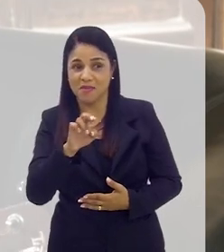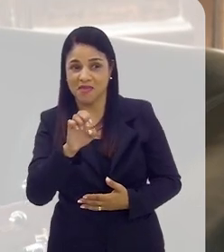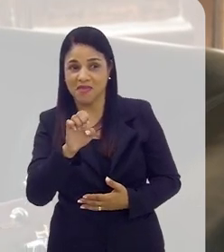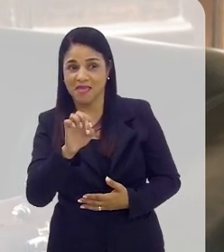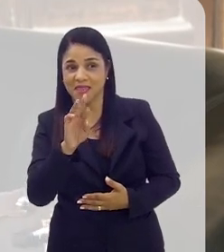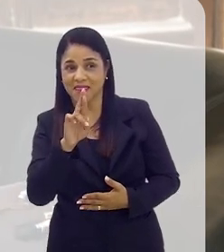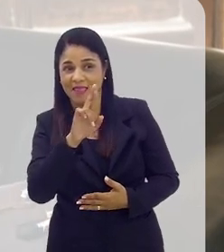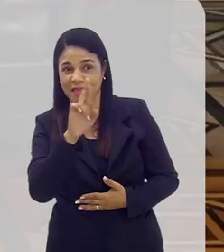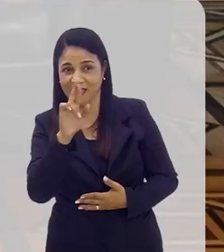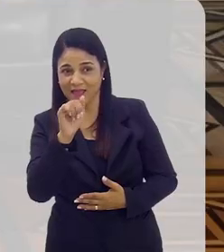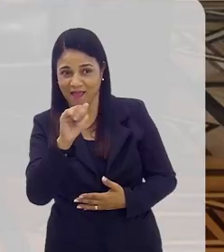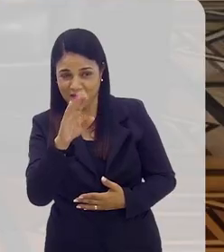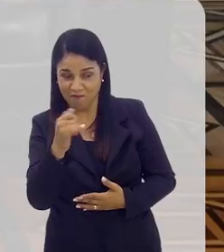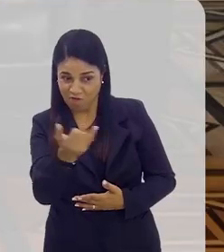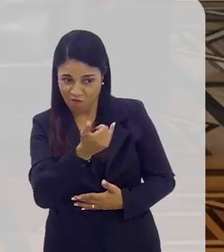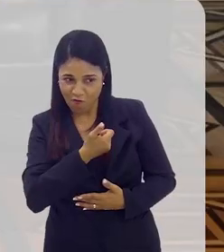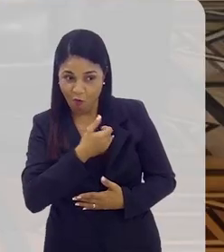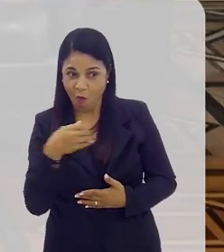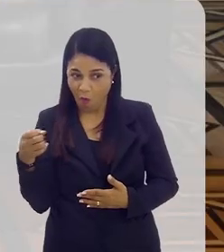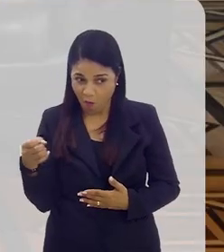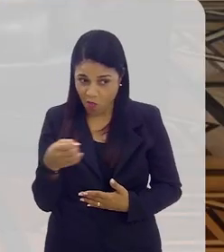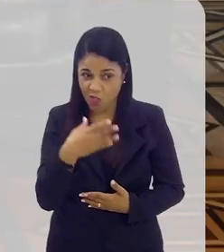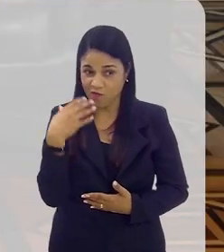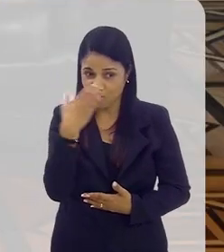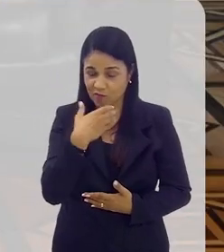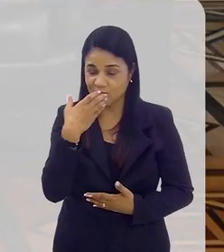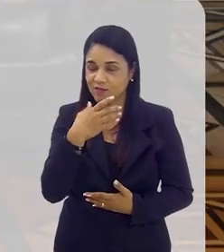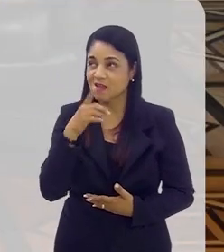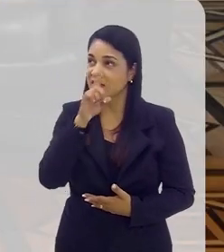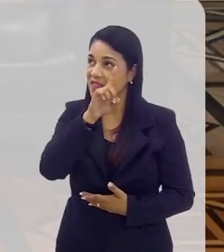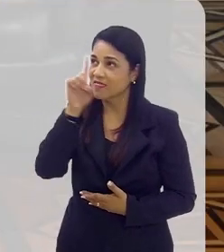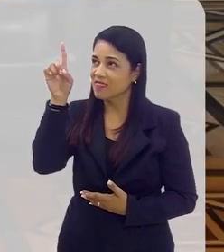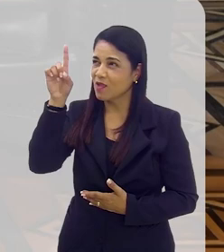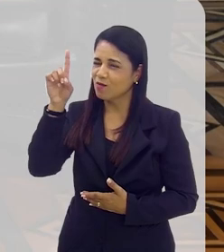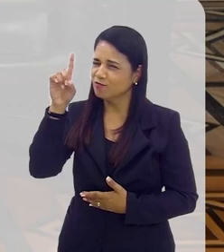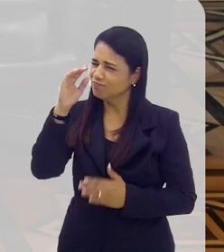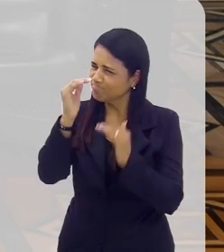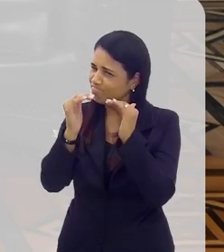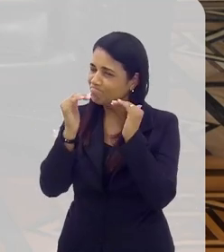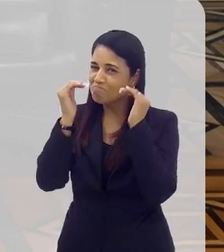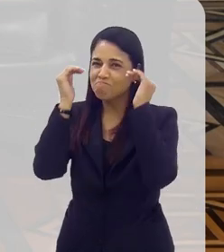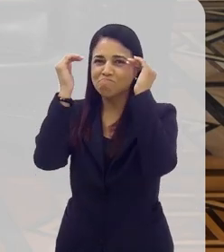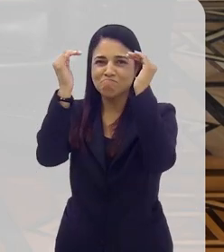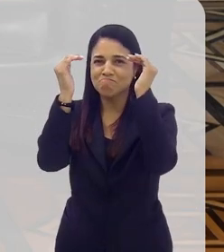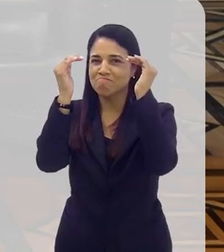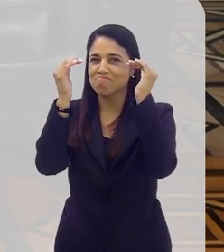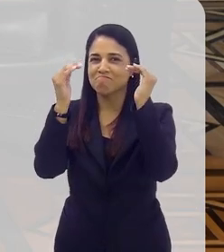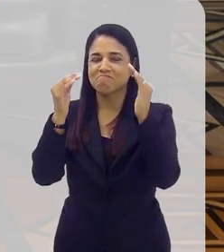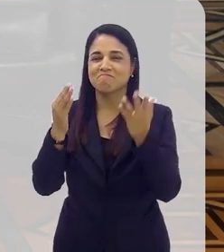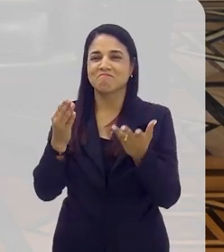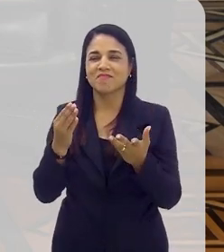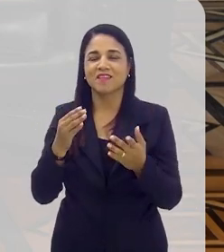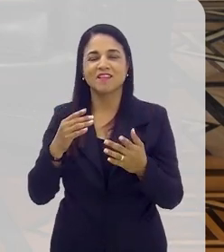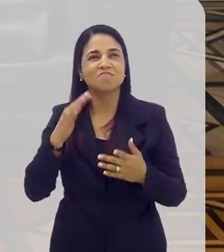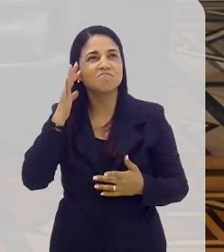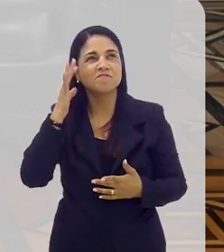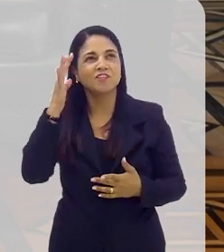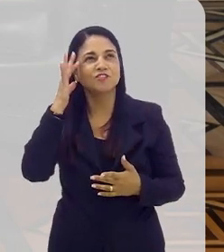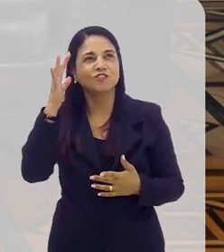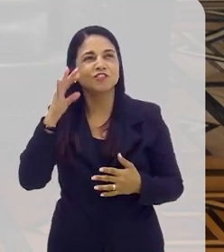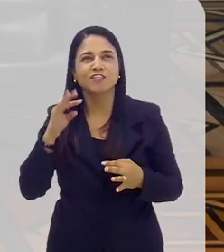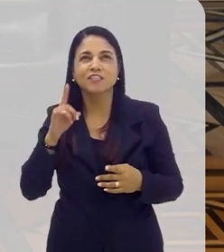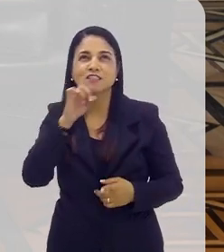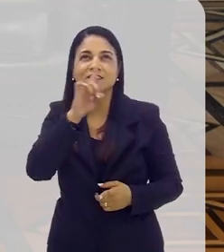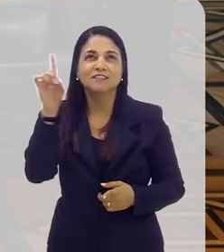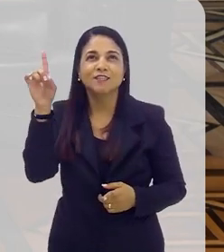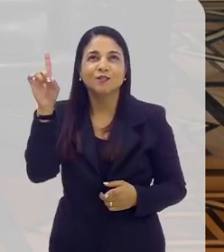isso. Obrigado, filho. Beterraba disse, legal. Claudinho vai trazer música inédita. É, música inédita. Por favor. Essa canção se chama Deus é Mais,